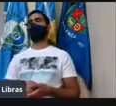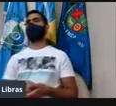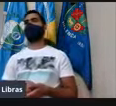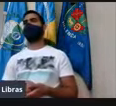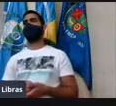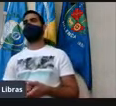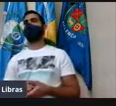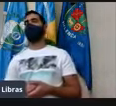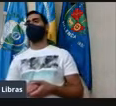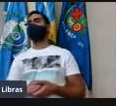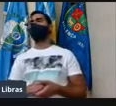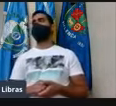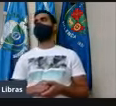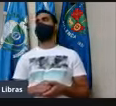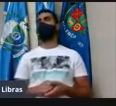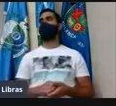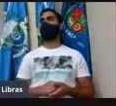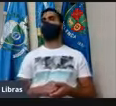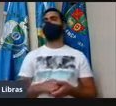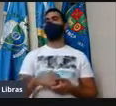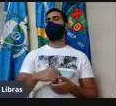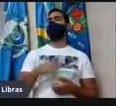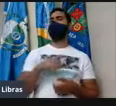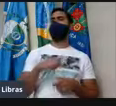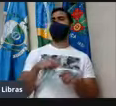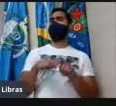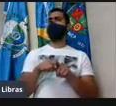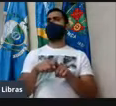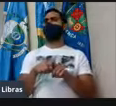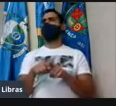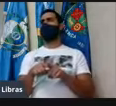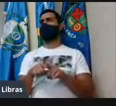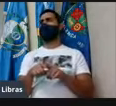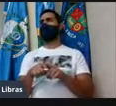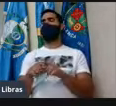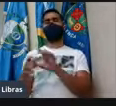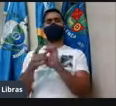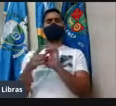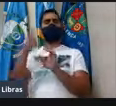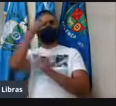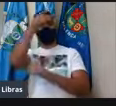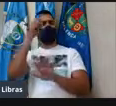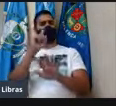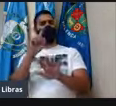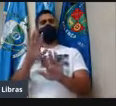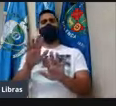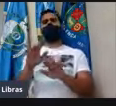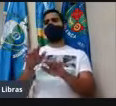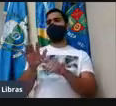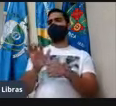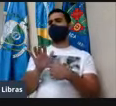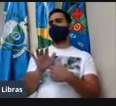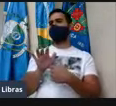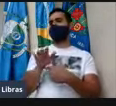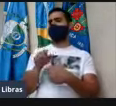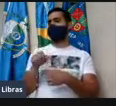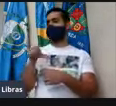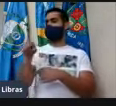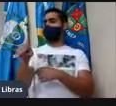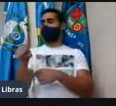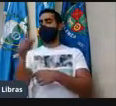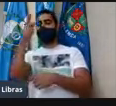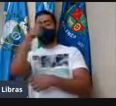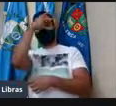destacar, faz parte da administração pública, mas não é tutelado ao prefeito, embora seja uma indicação do prefeito, mas é uma